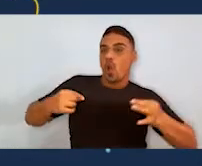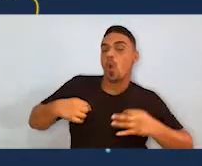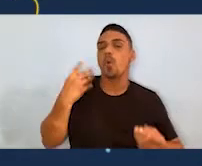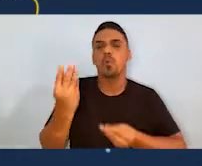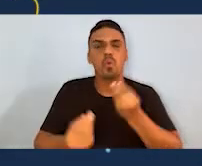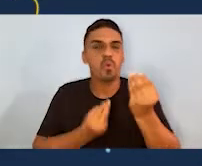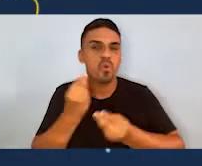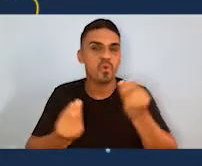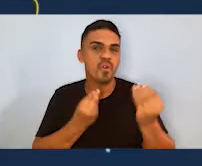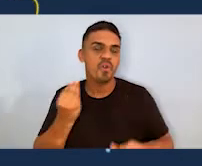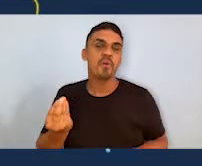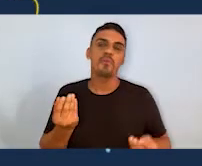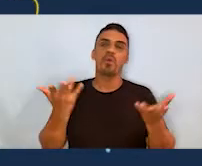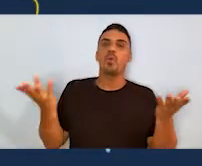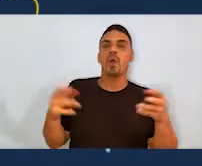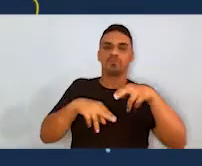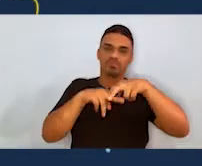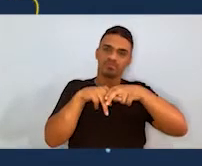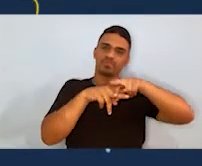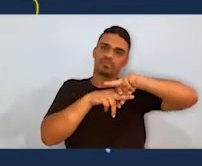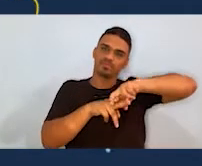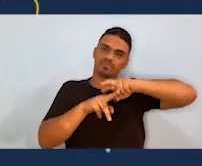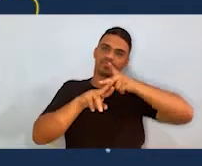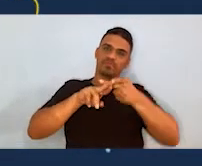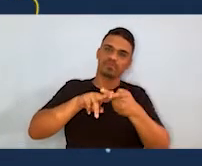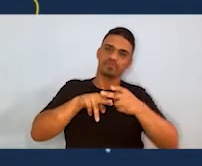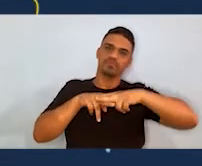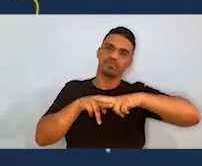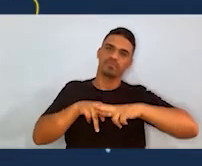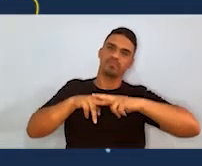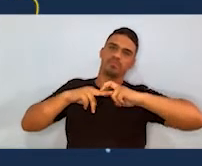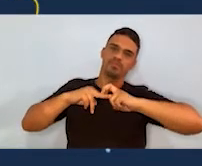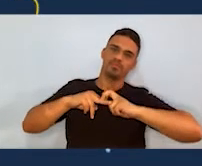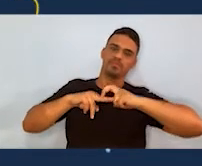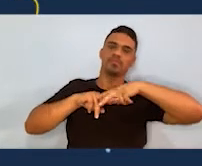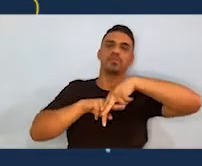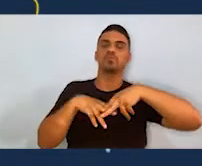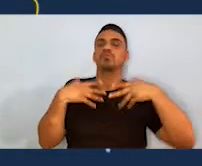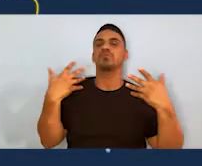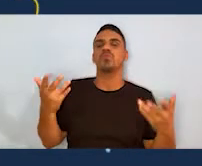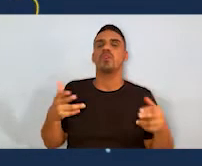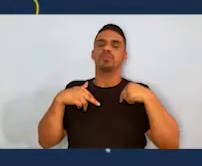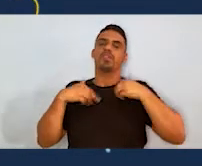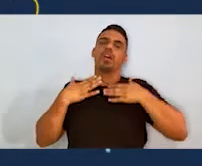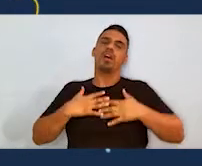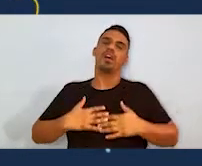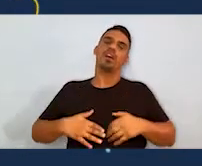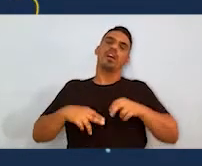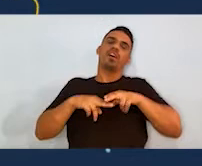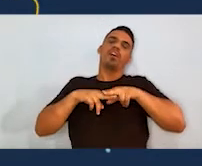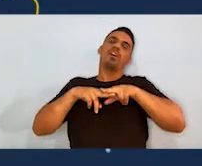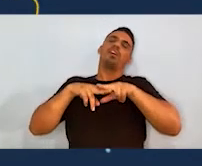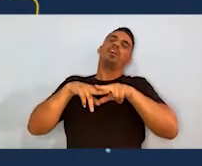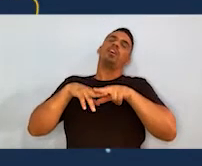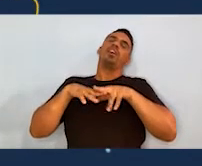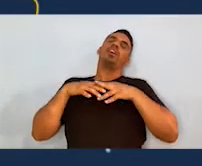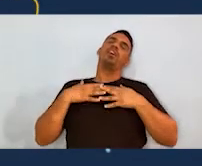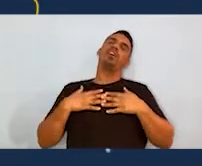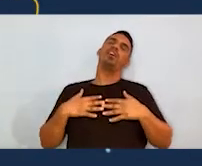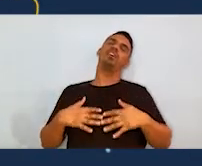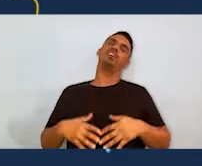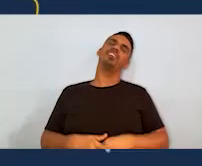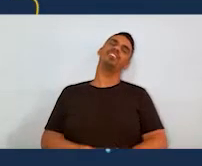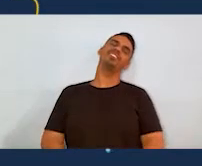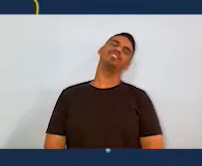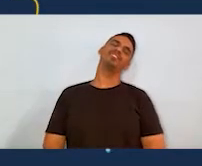vestida, que posição ela vai estar sentada na grama, porque se ela está cansada, ela provavelmente vai sentar mais relaxada do que se ela estiver lá